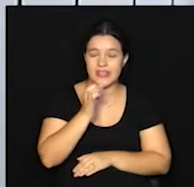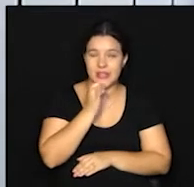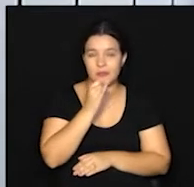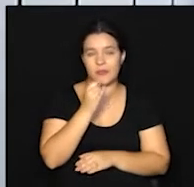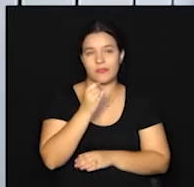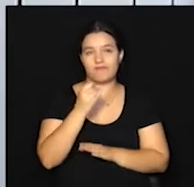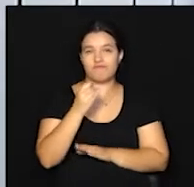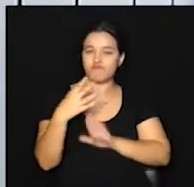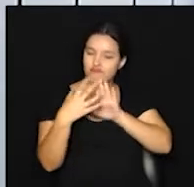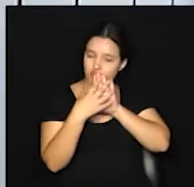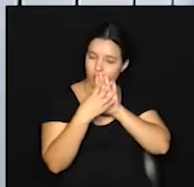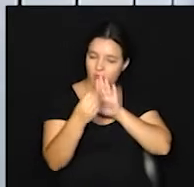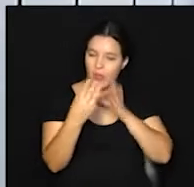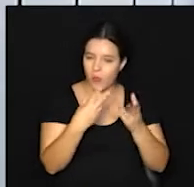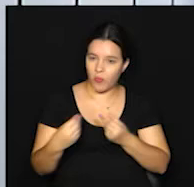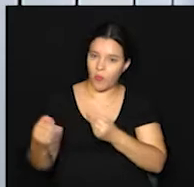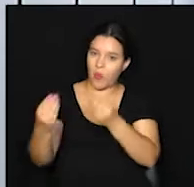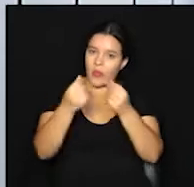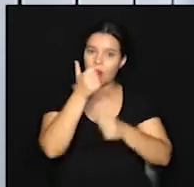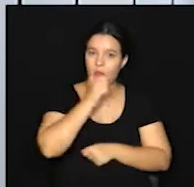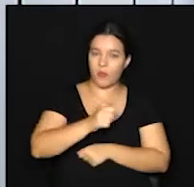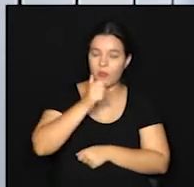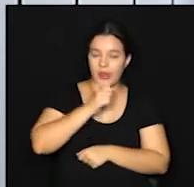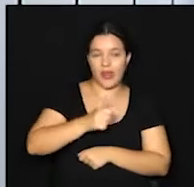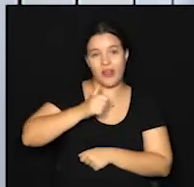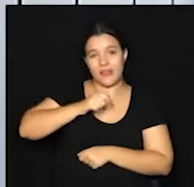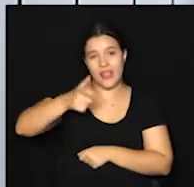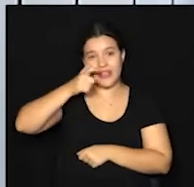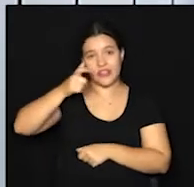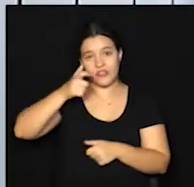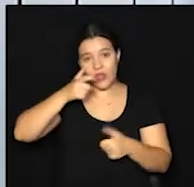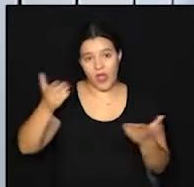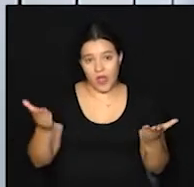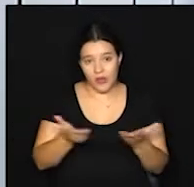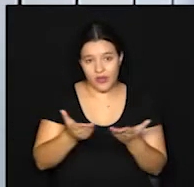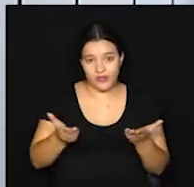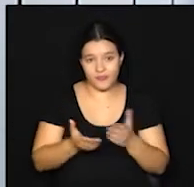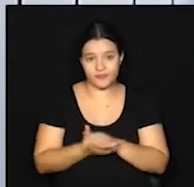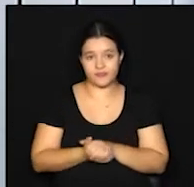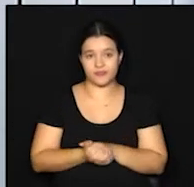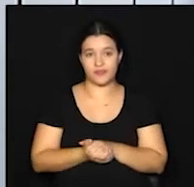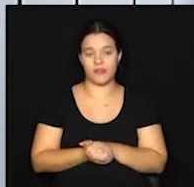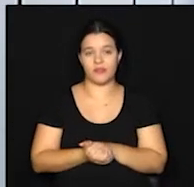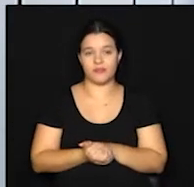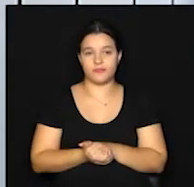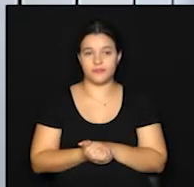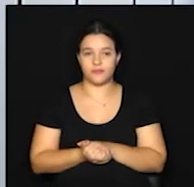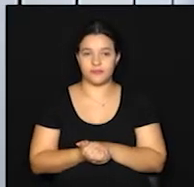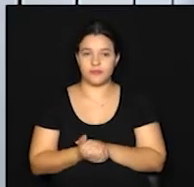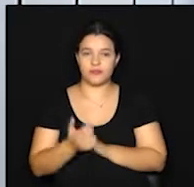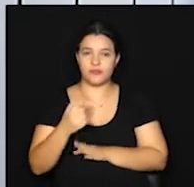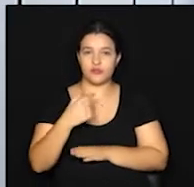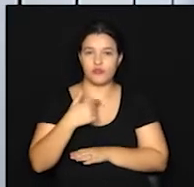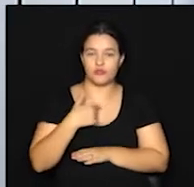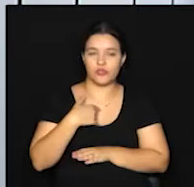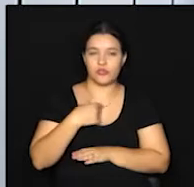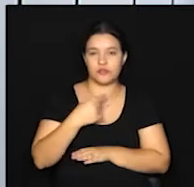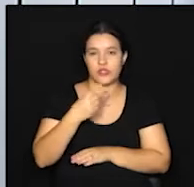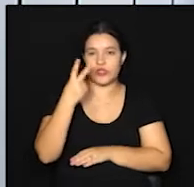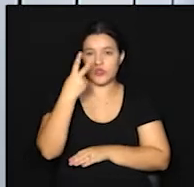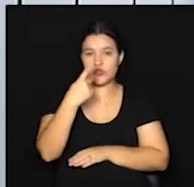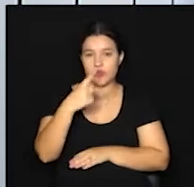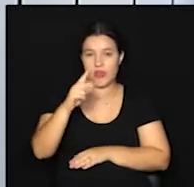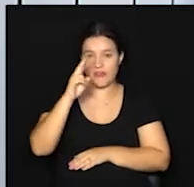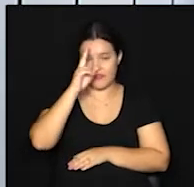muitas mulheres, para muitas pessoas que estão nos acompanhando. Então eu vou fazer um relato, uma cronologia da sua vida